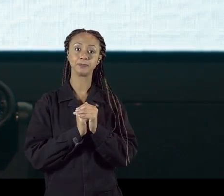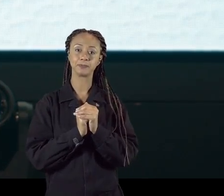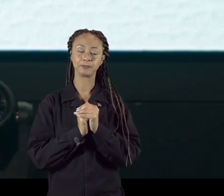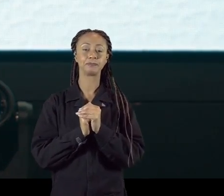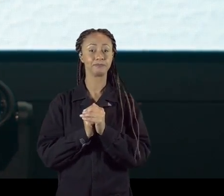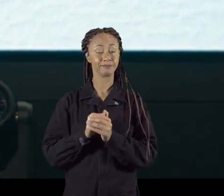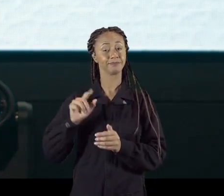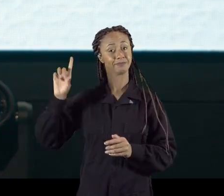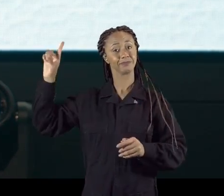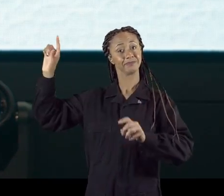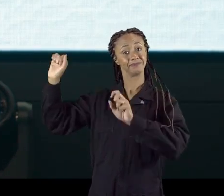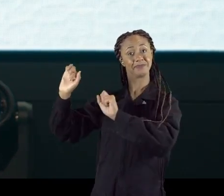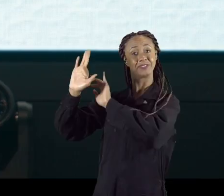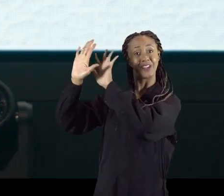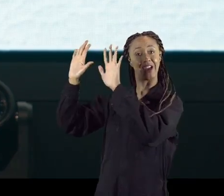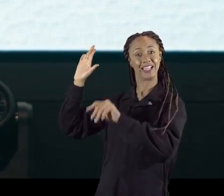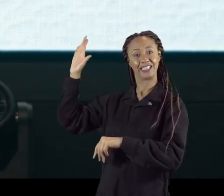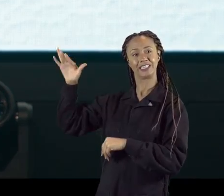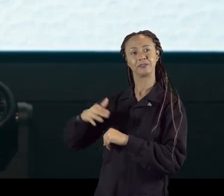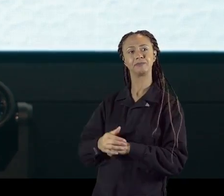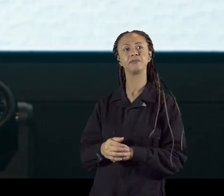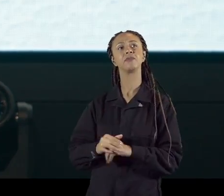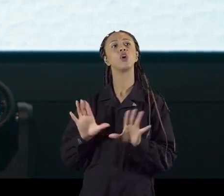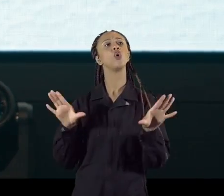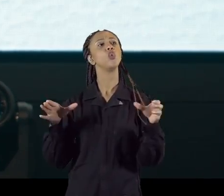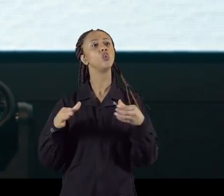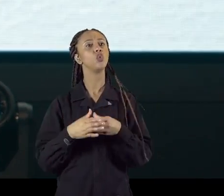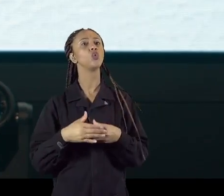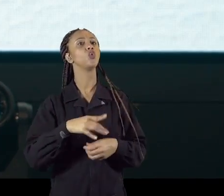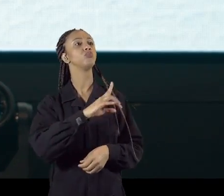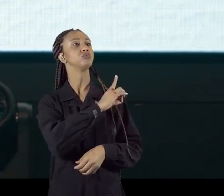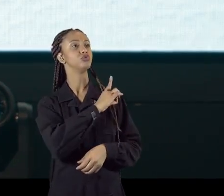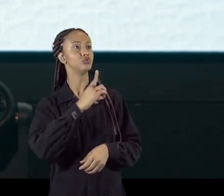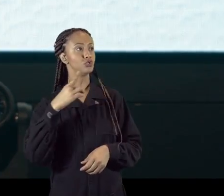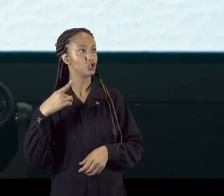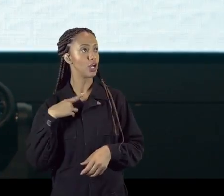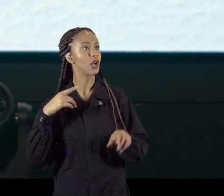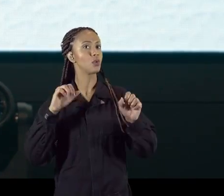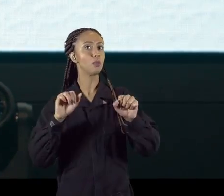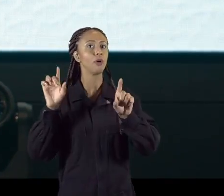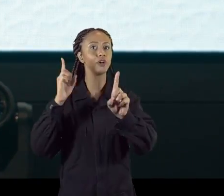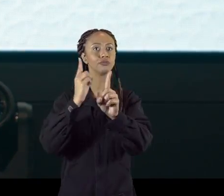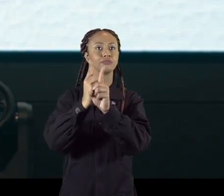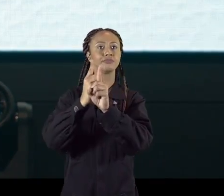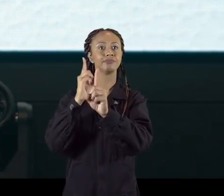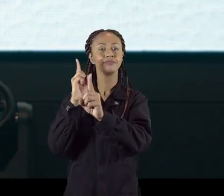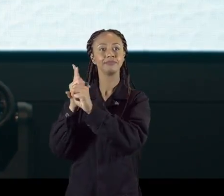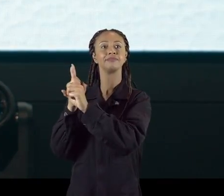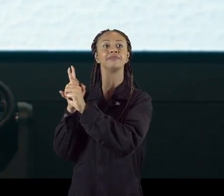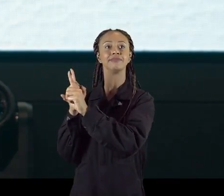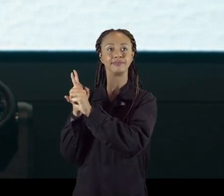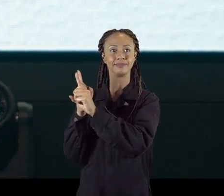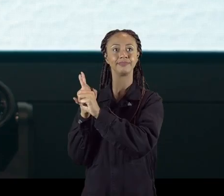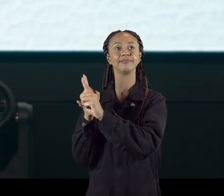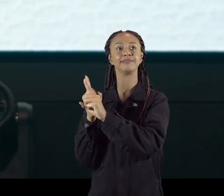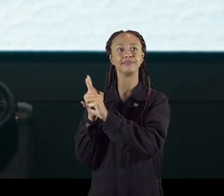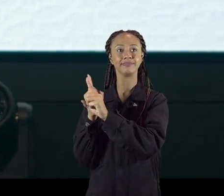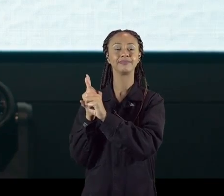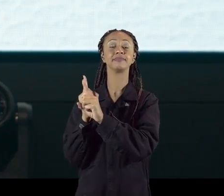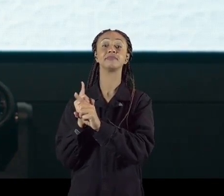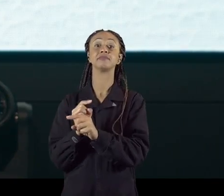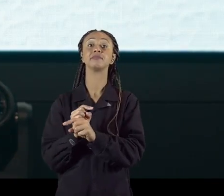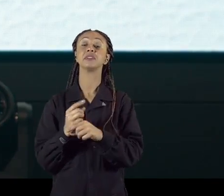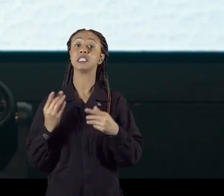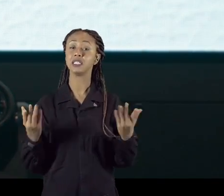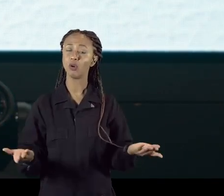glória a Deus os diáconos por favor cheguem até as suas pessoas meu